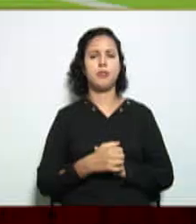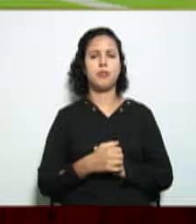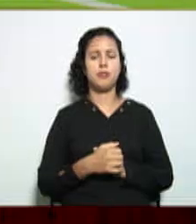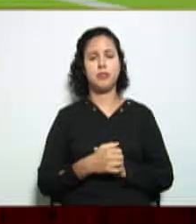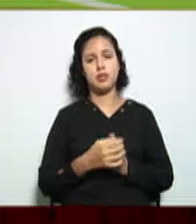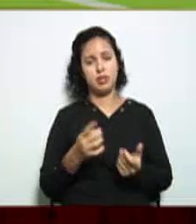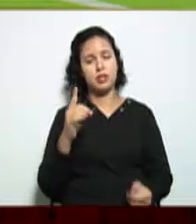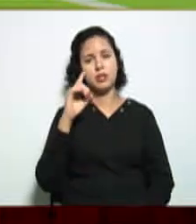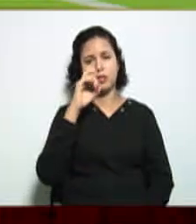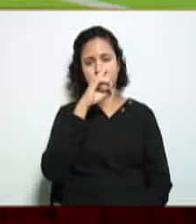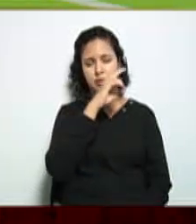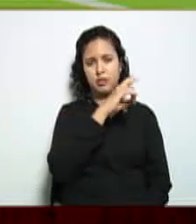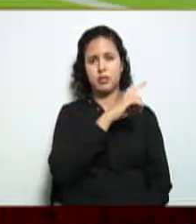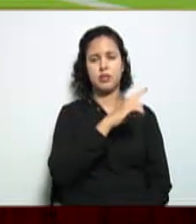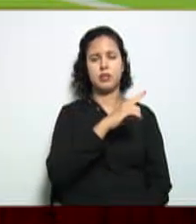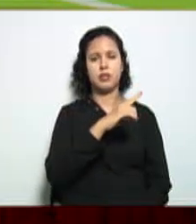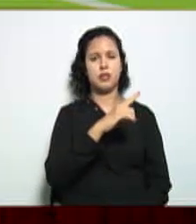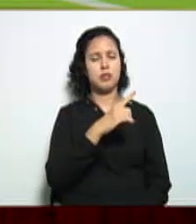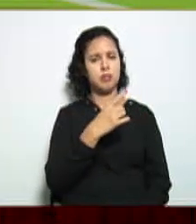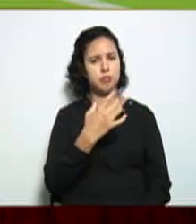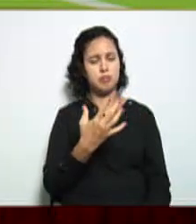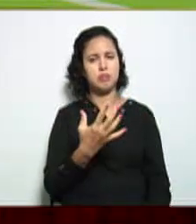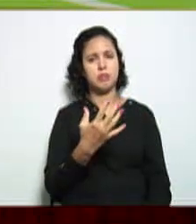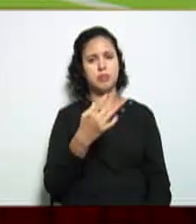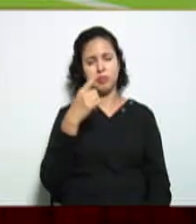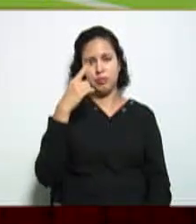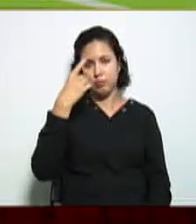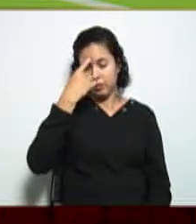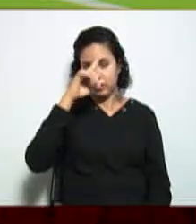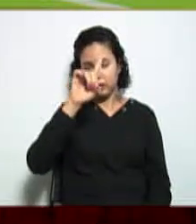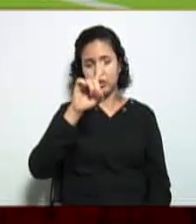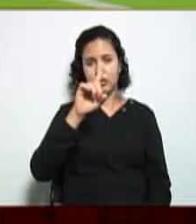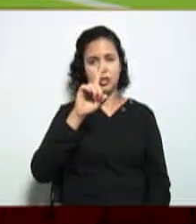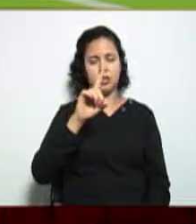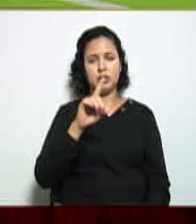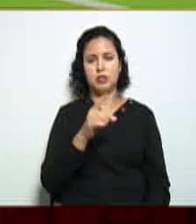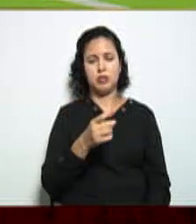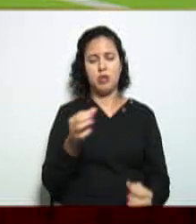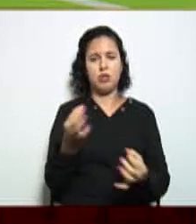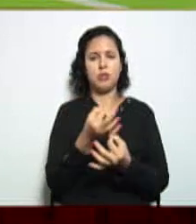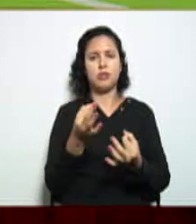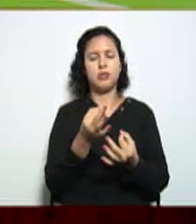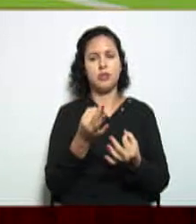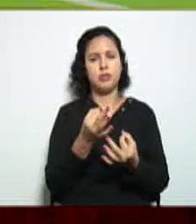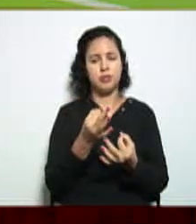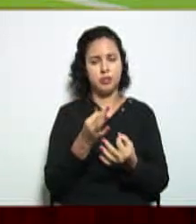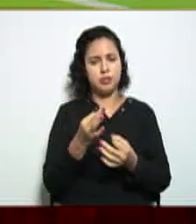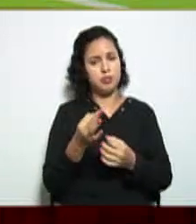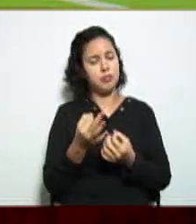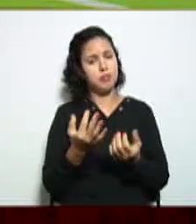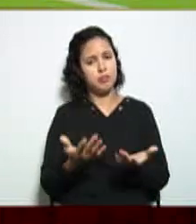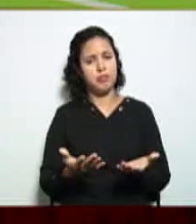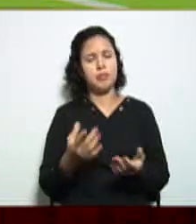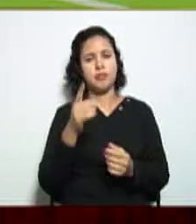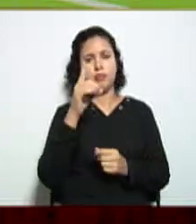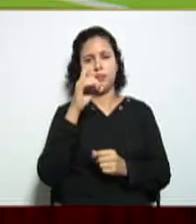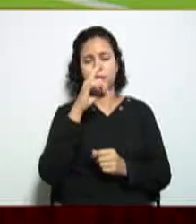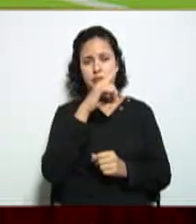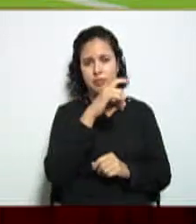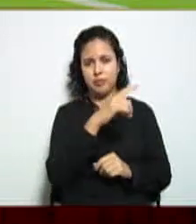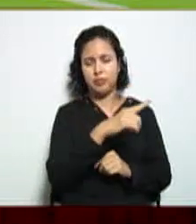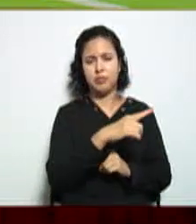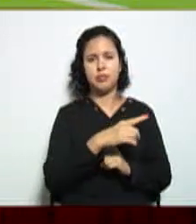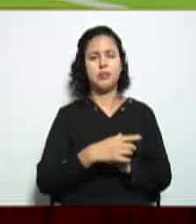é um pouco complicado, né? A não ser que você tenha aí uma ideia muito brilhante. E essa luz de ideia é tão brilhante que a